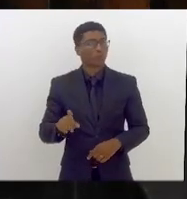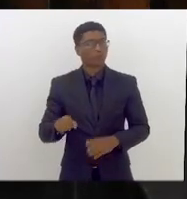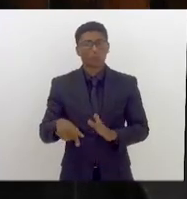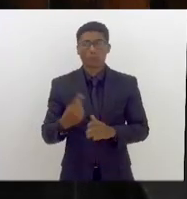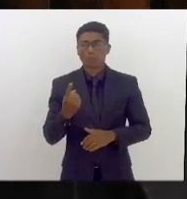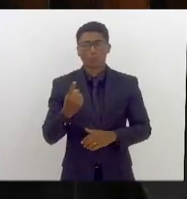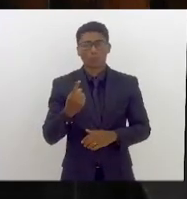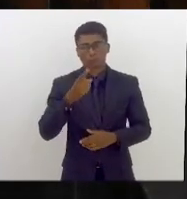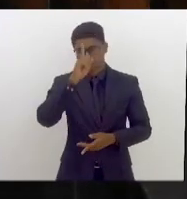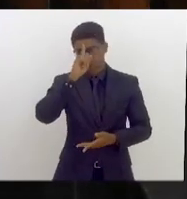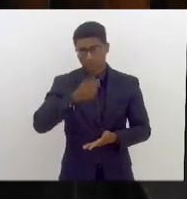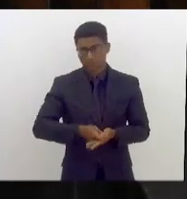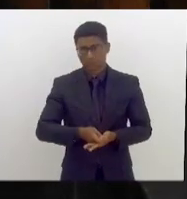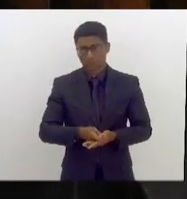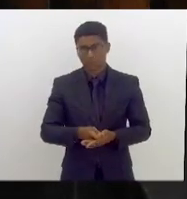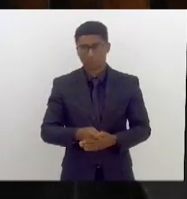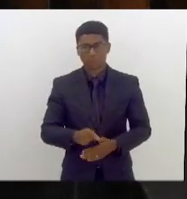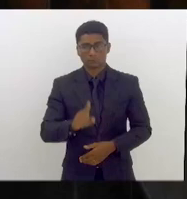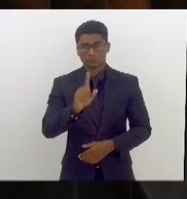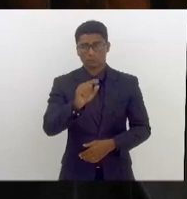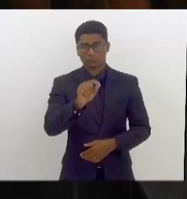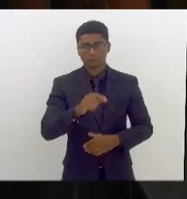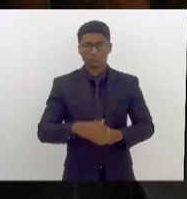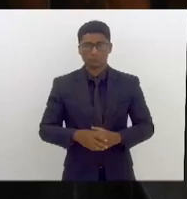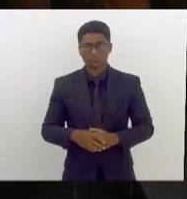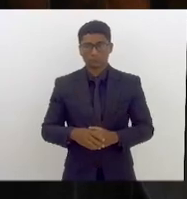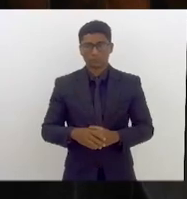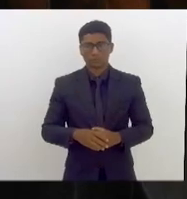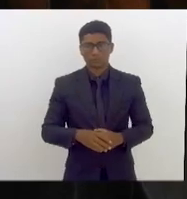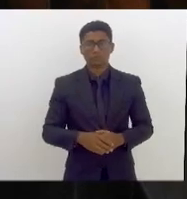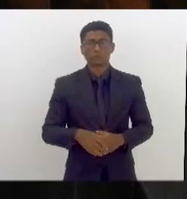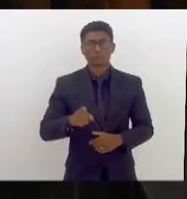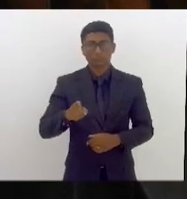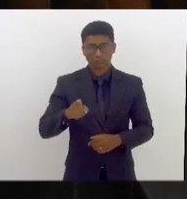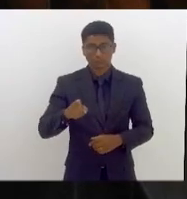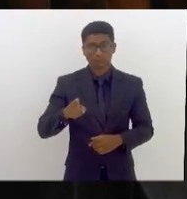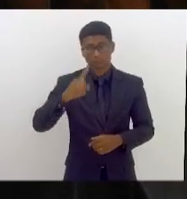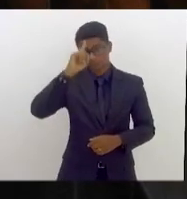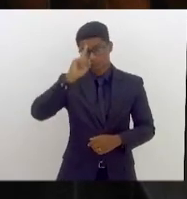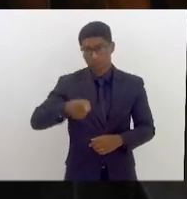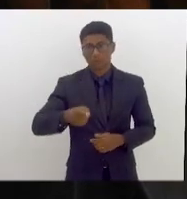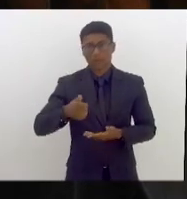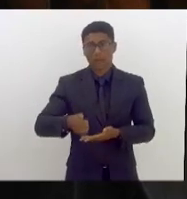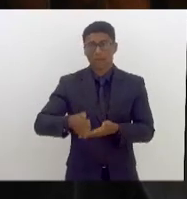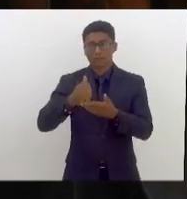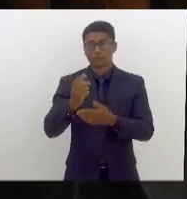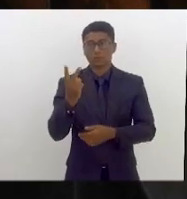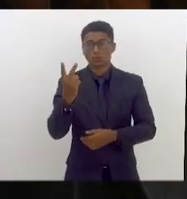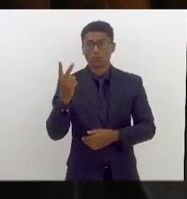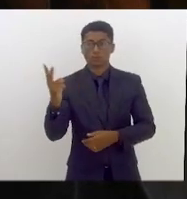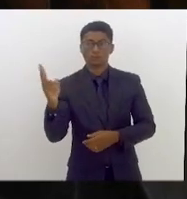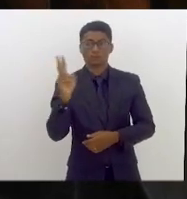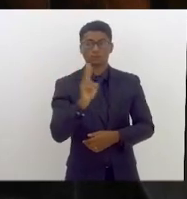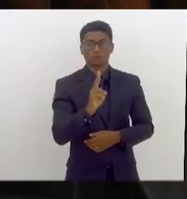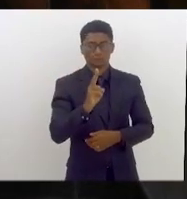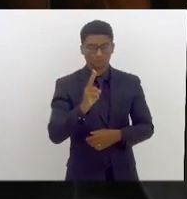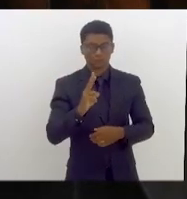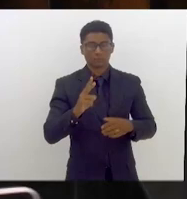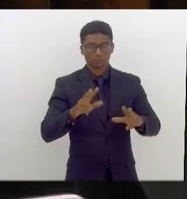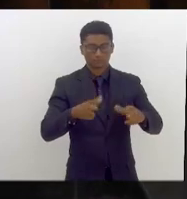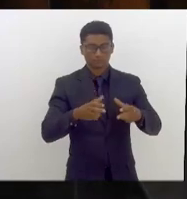questão do transporte ferroviário foi designar dois assessores diretos do seu gabinete, que estiveram na CPI,